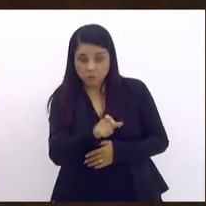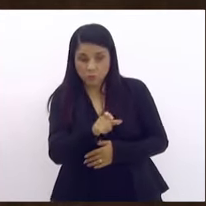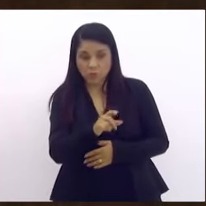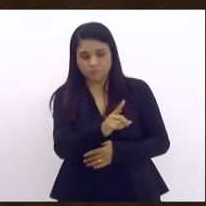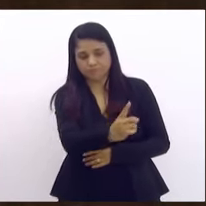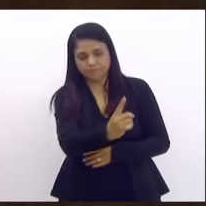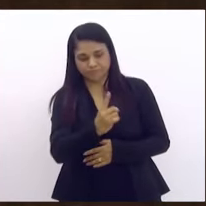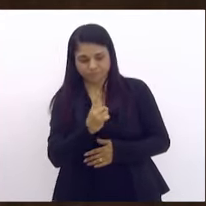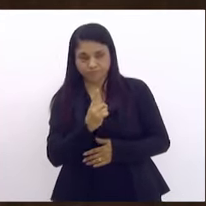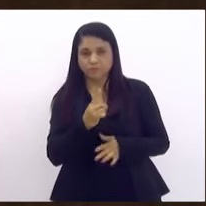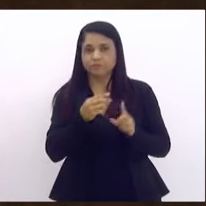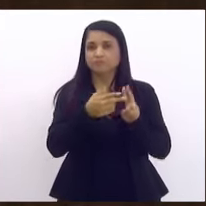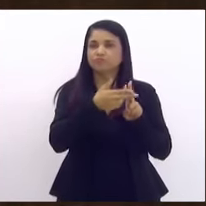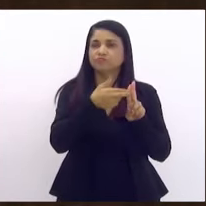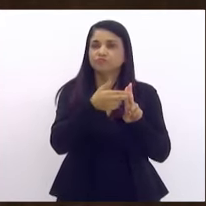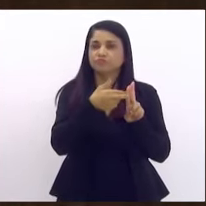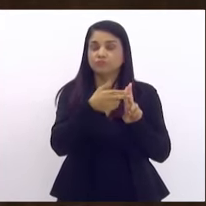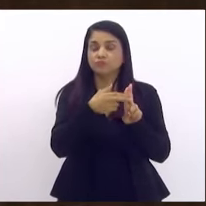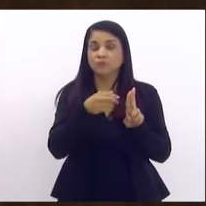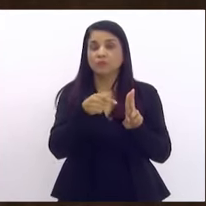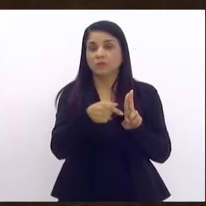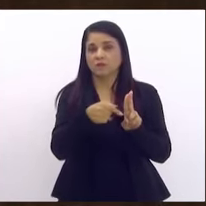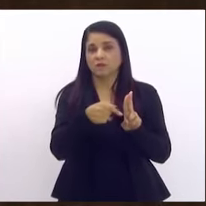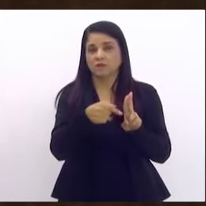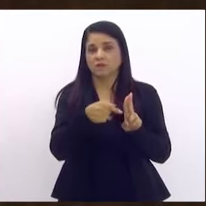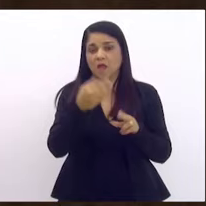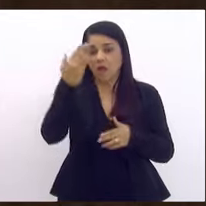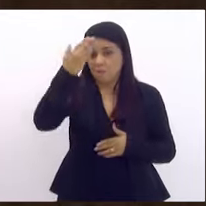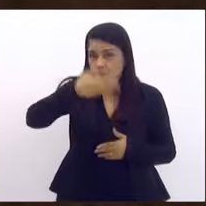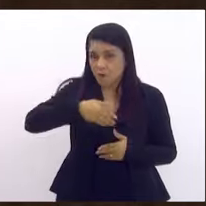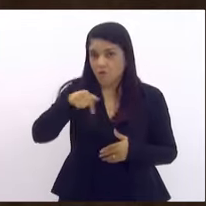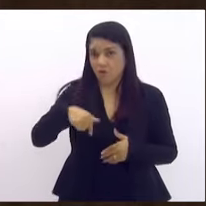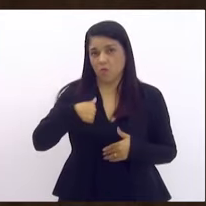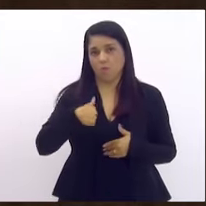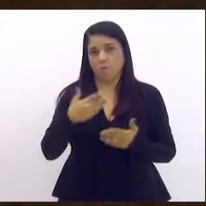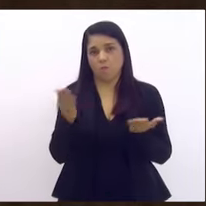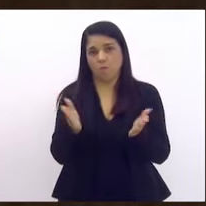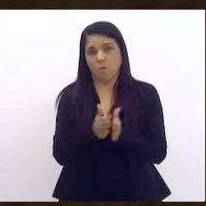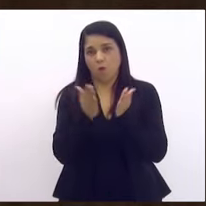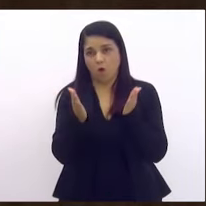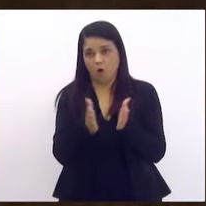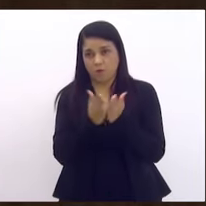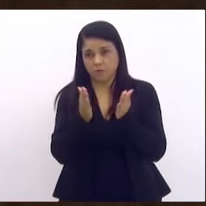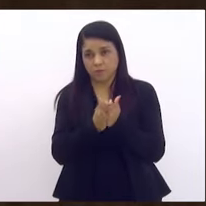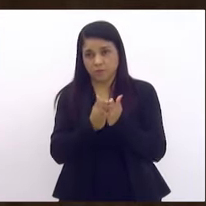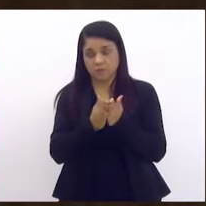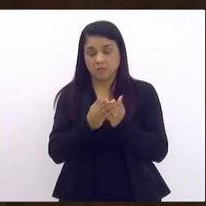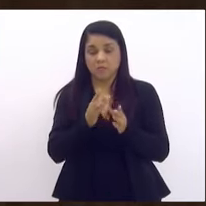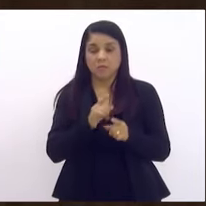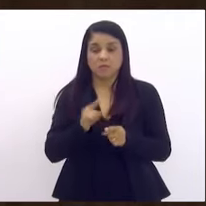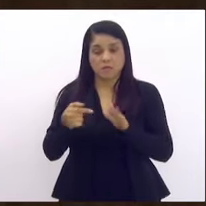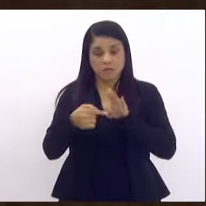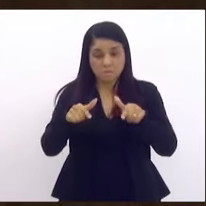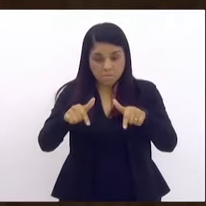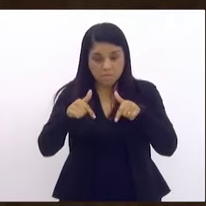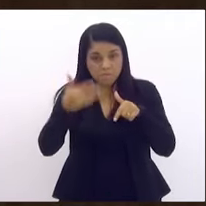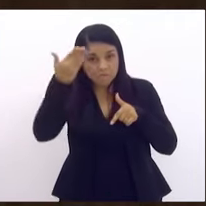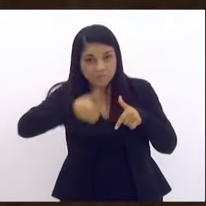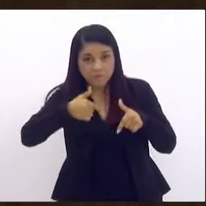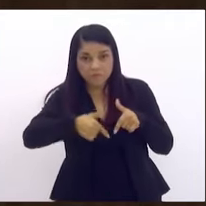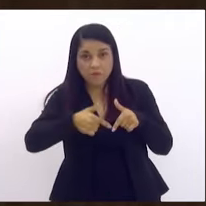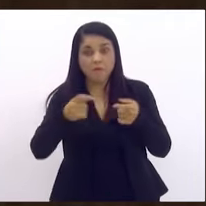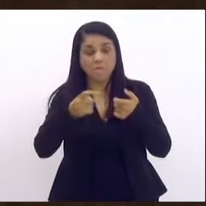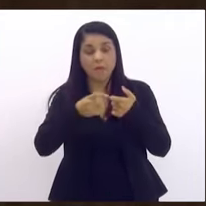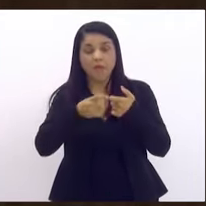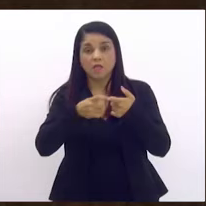SUS e fala Olha tá aqui a prova que eu sou pobre e tá aqui a prescrição do médico e a